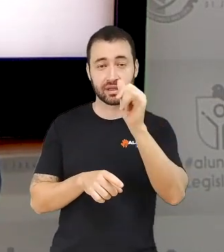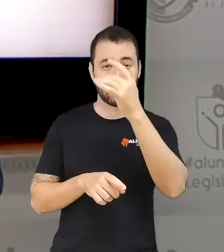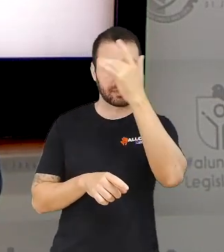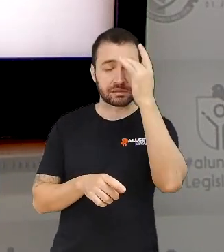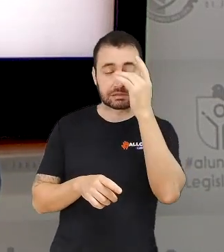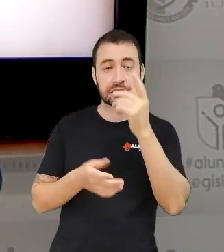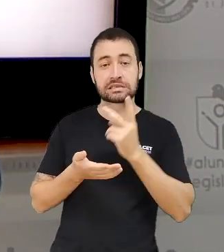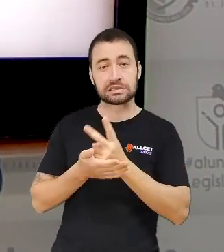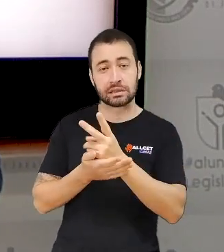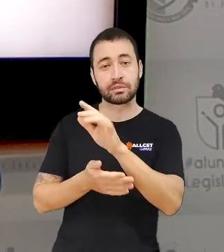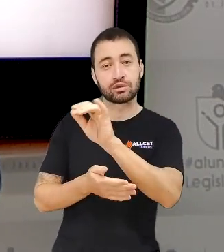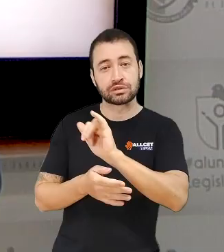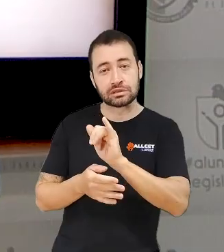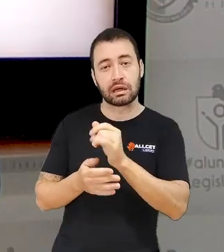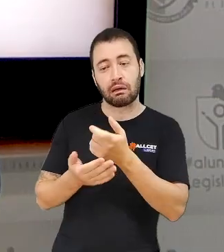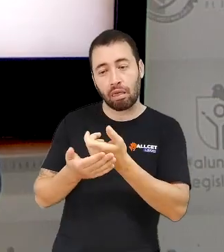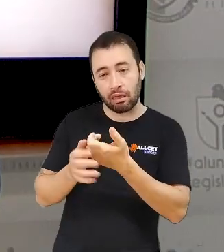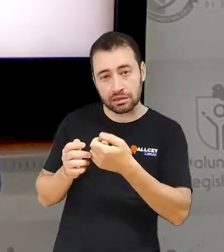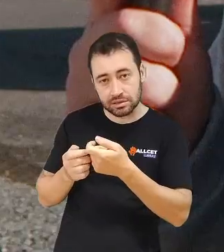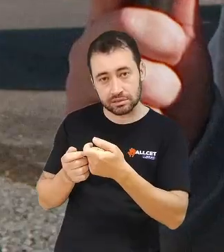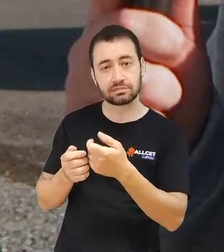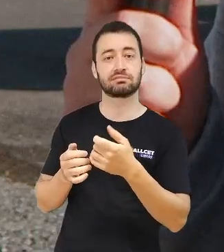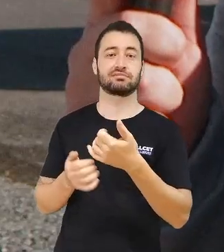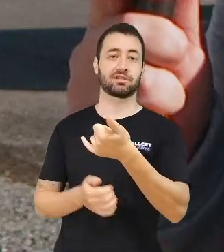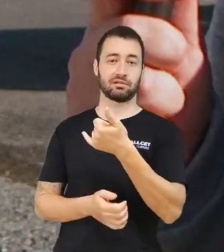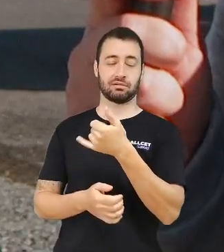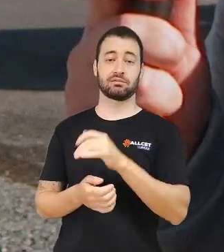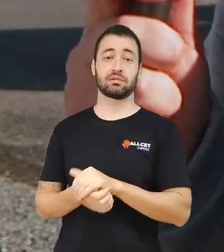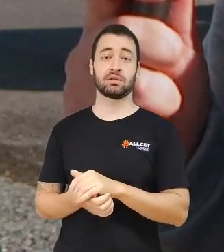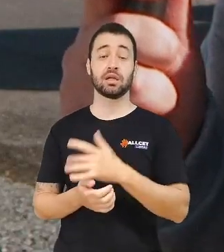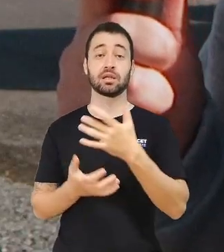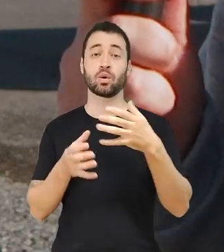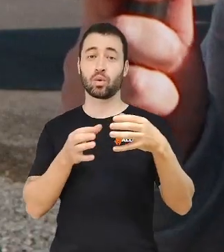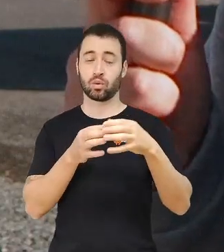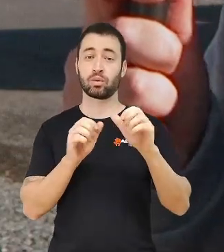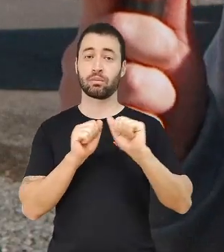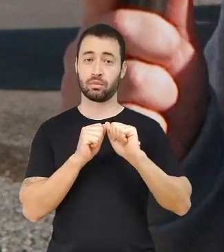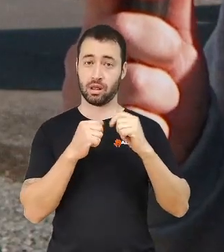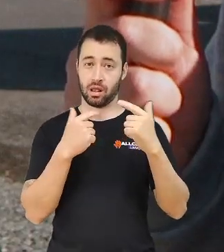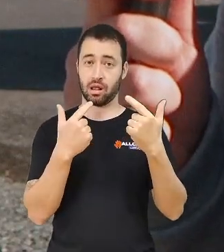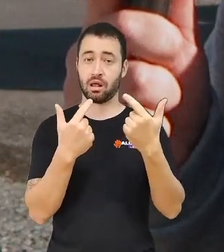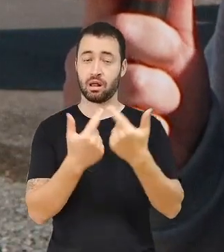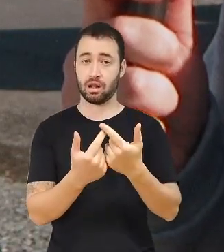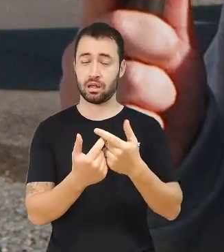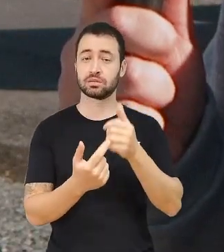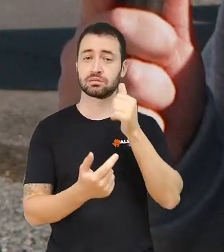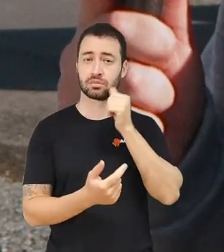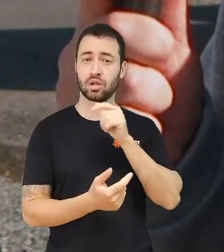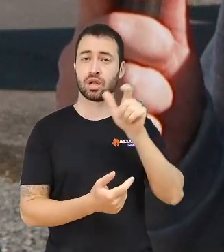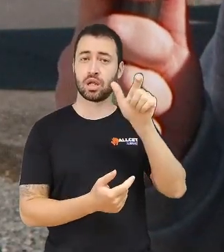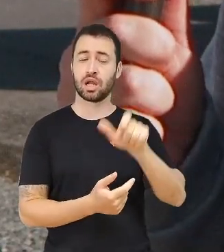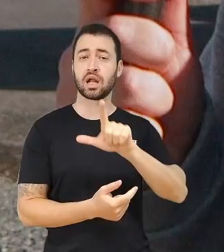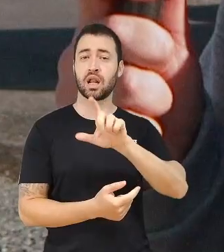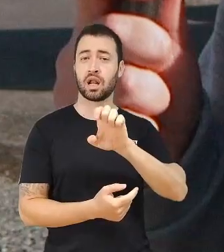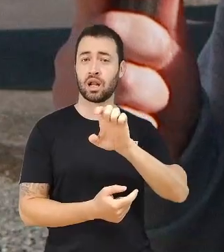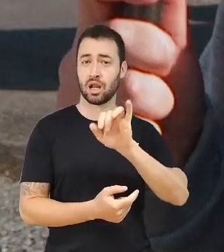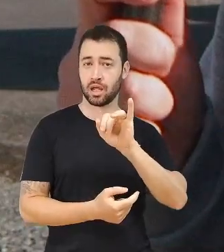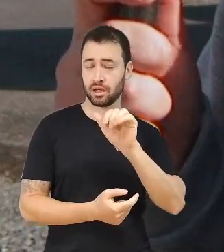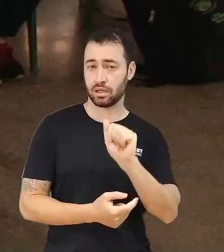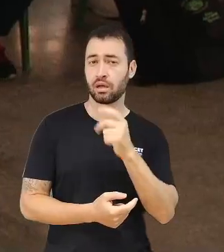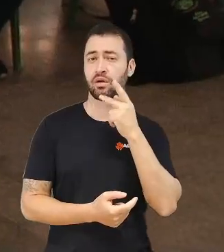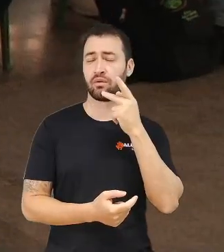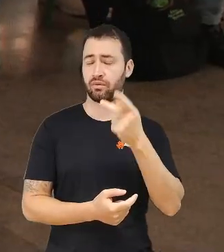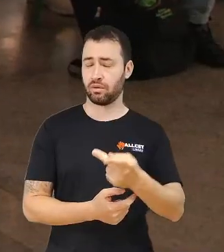e prevenção da dependência tecnológica a gestora do núcleo de educação para a democracia Daleste Leia